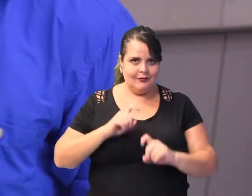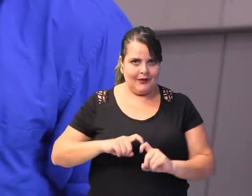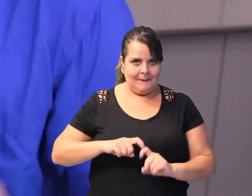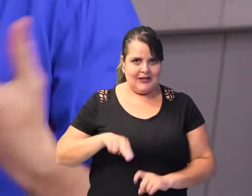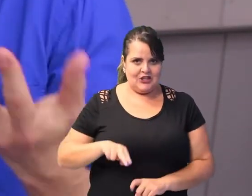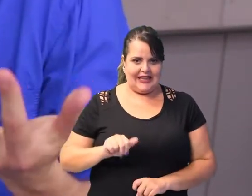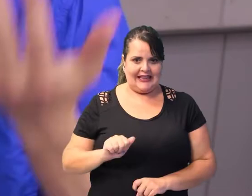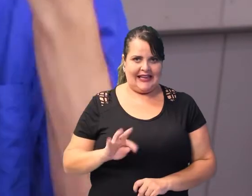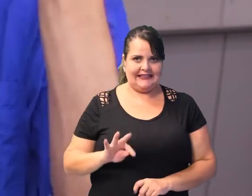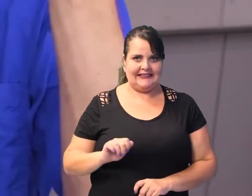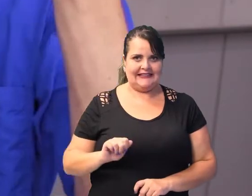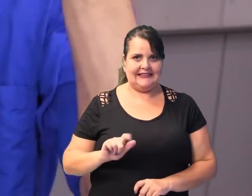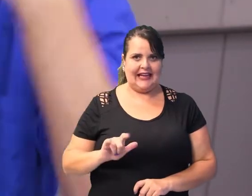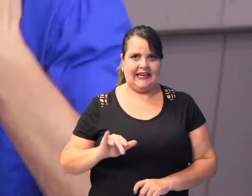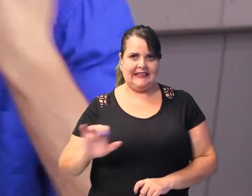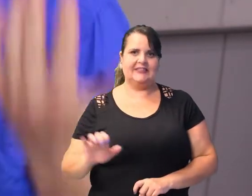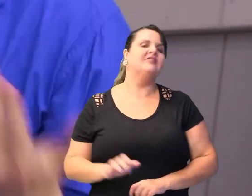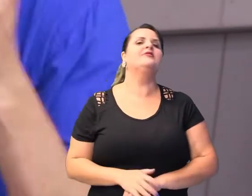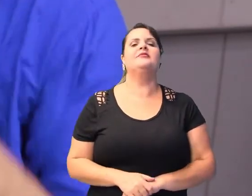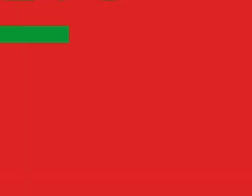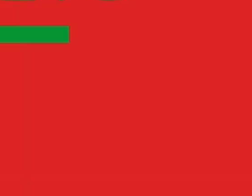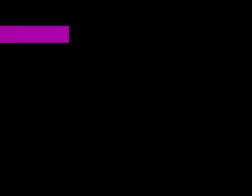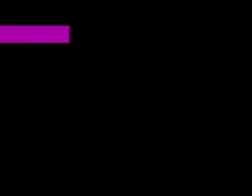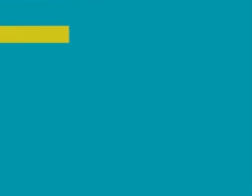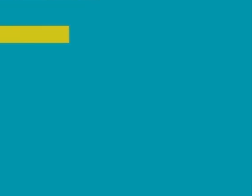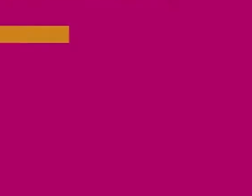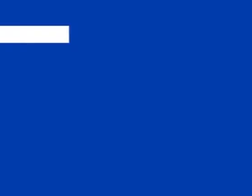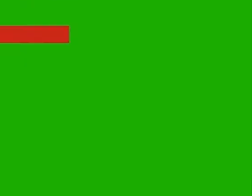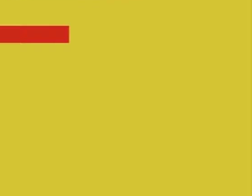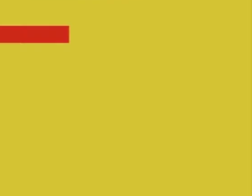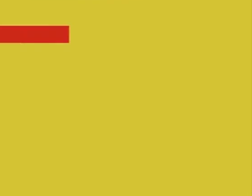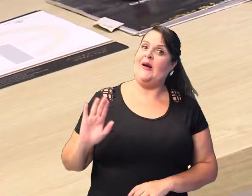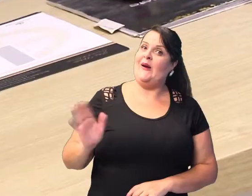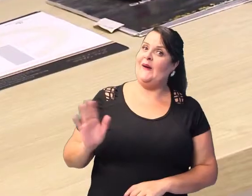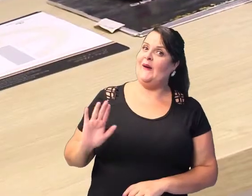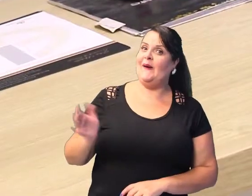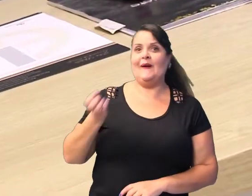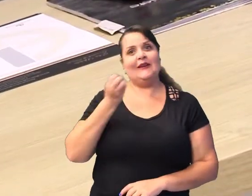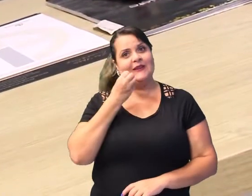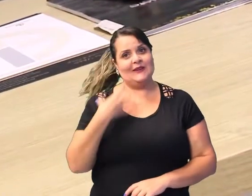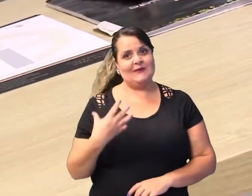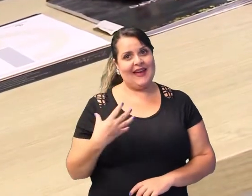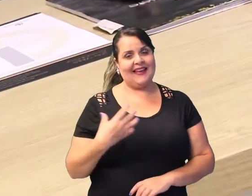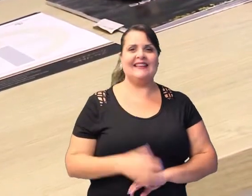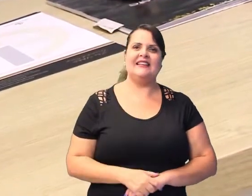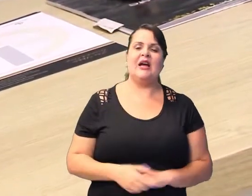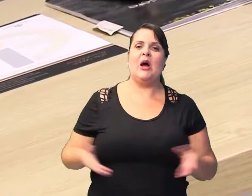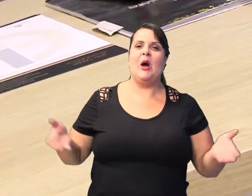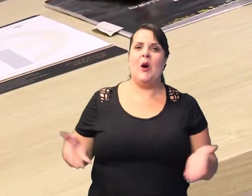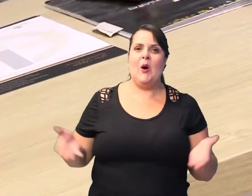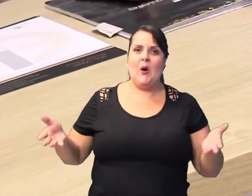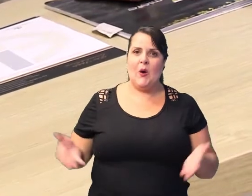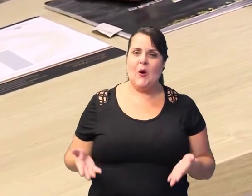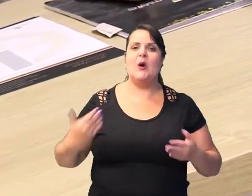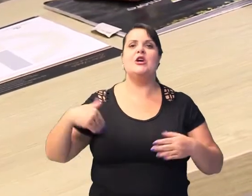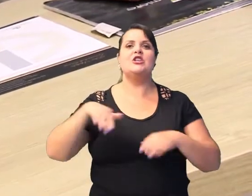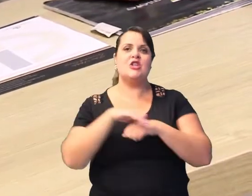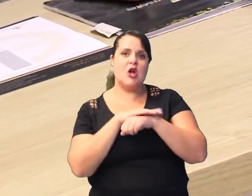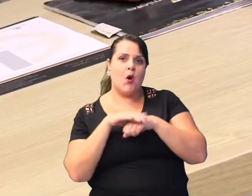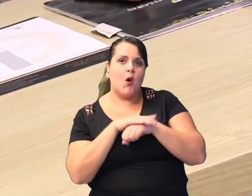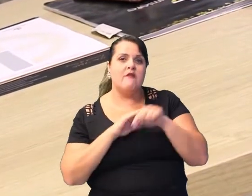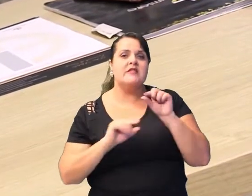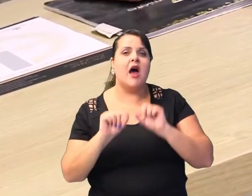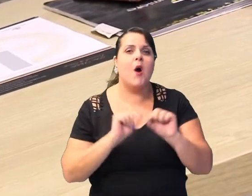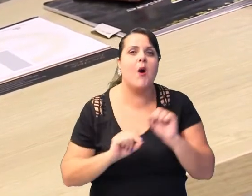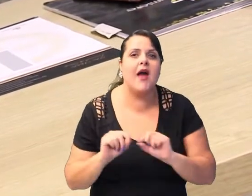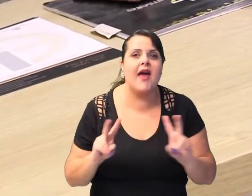antônio sobre dicas pra gente cuidar bem do rosto do corpo olá pessoal tudo bem hoje nós vamos conversar um